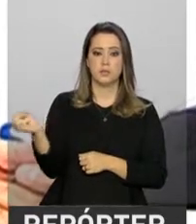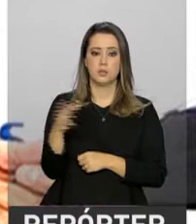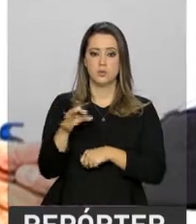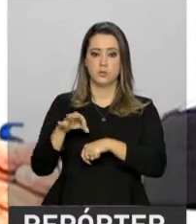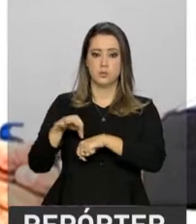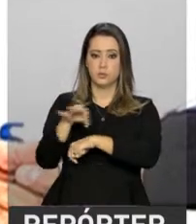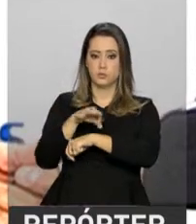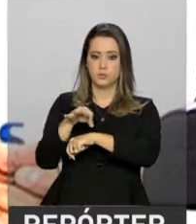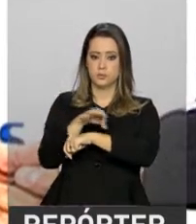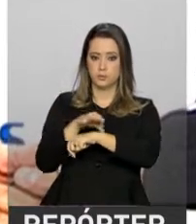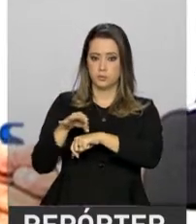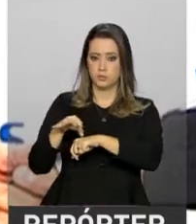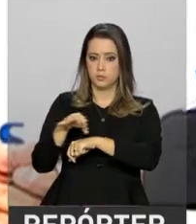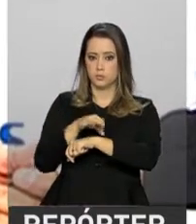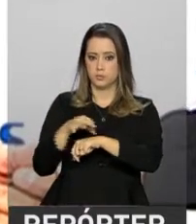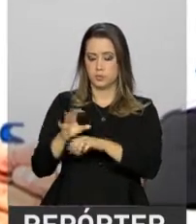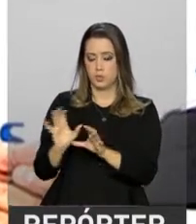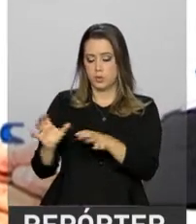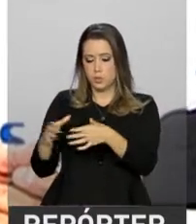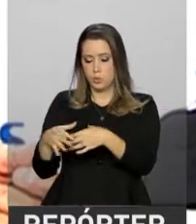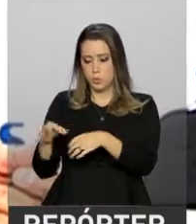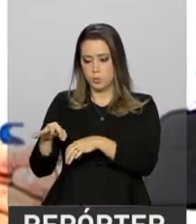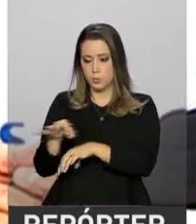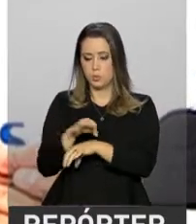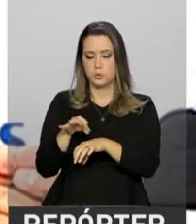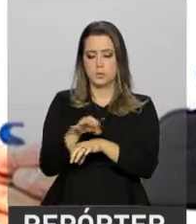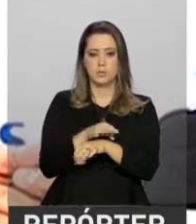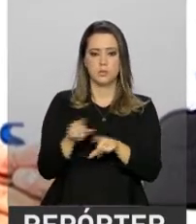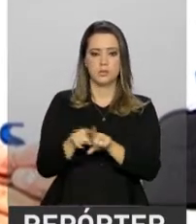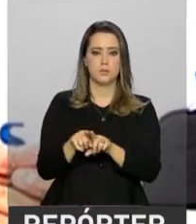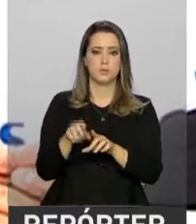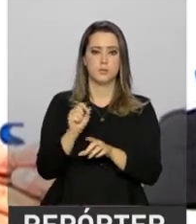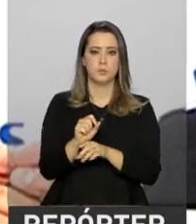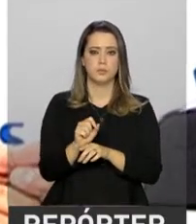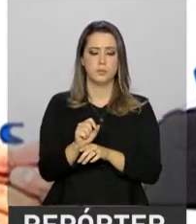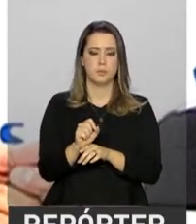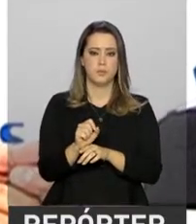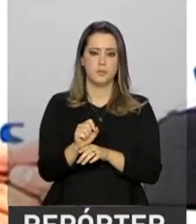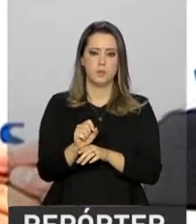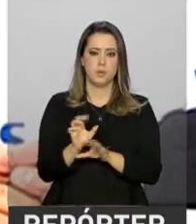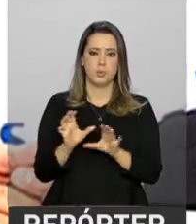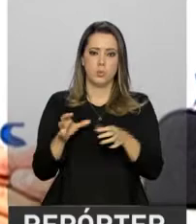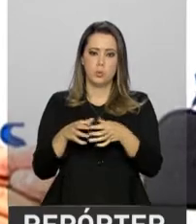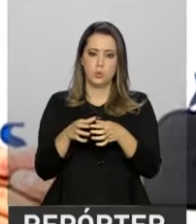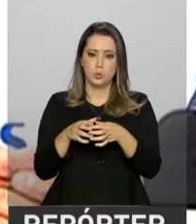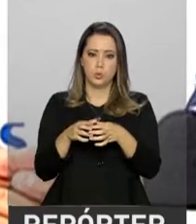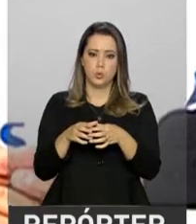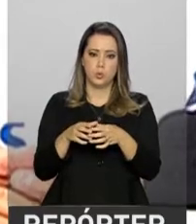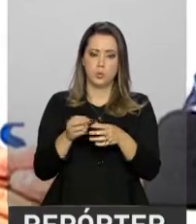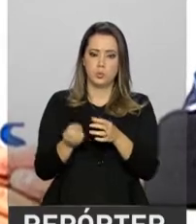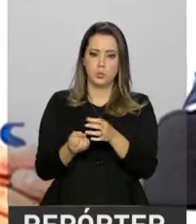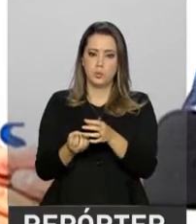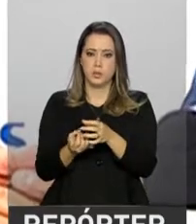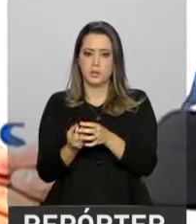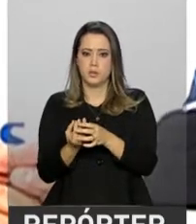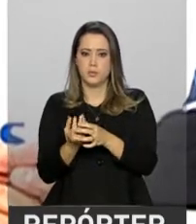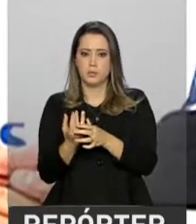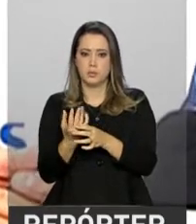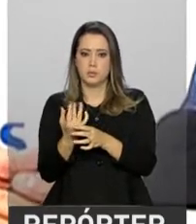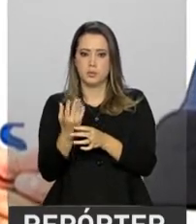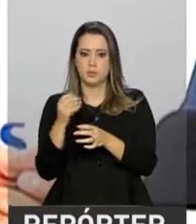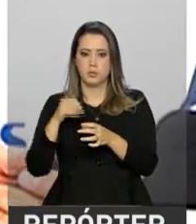vamos pegar parte desses mosquitos e constituir uma colônia, tá? E